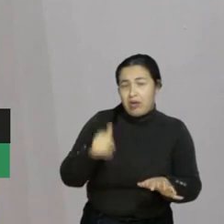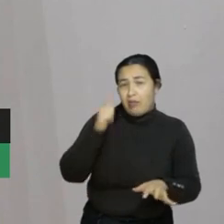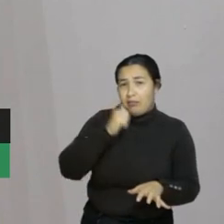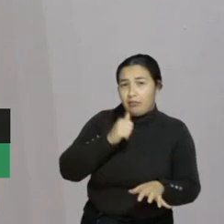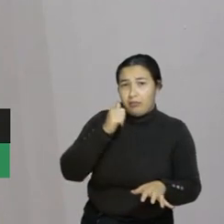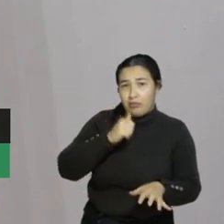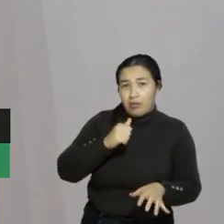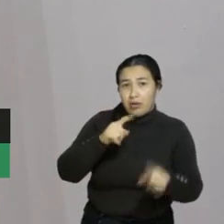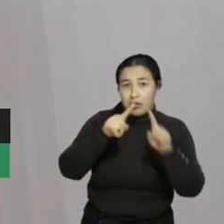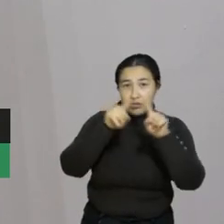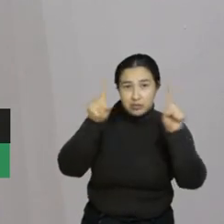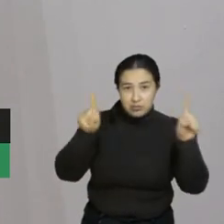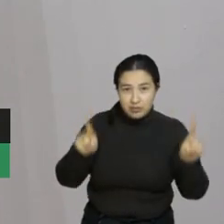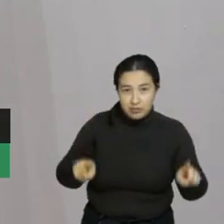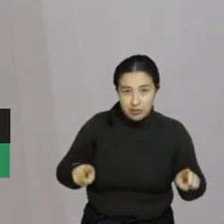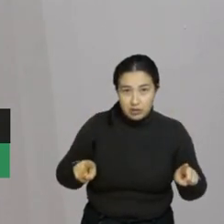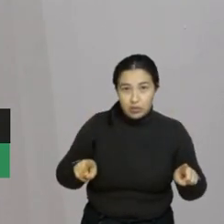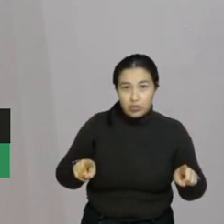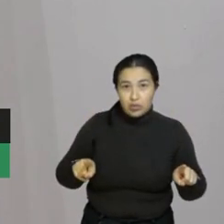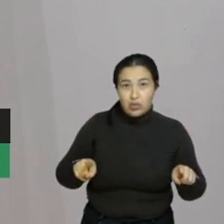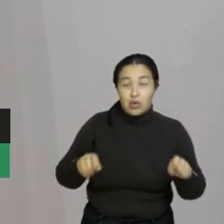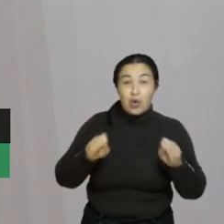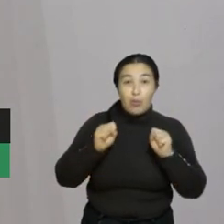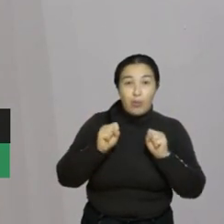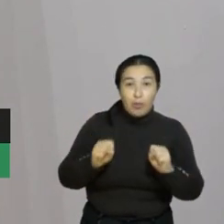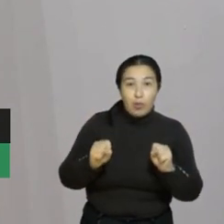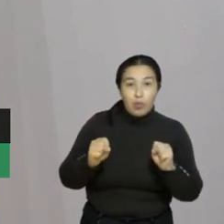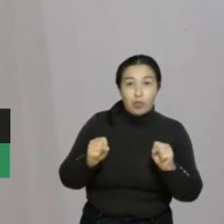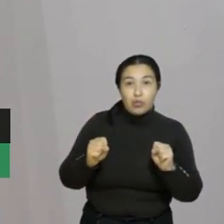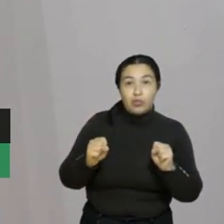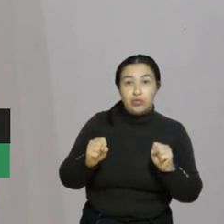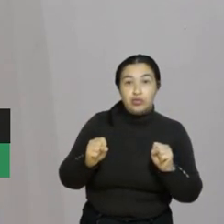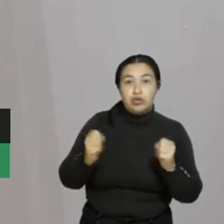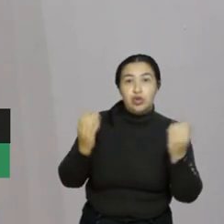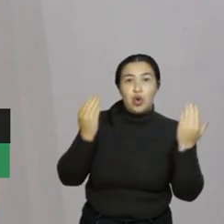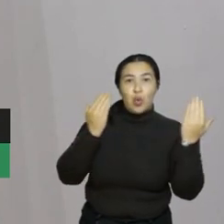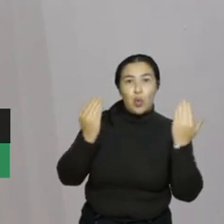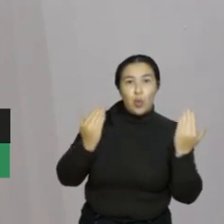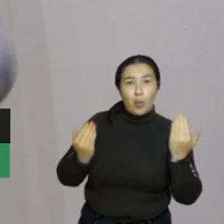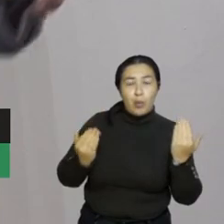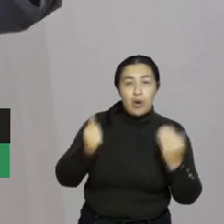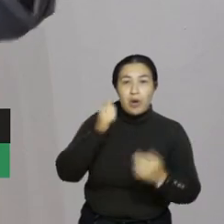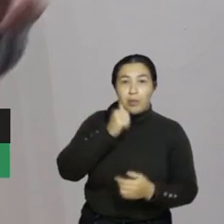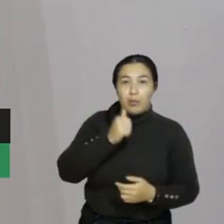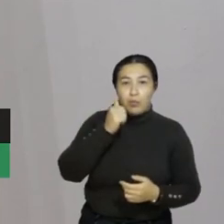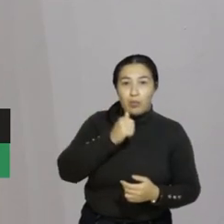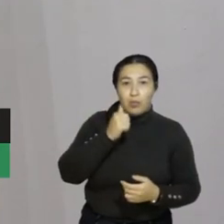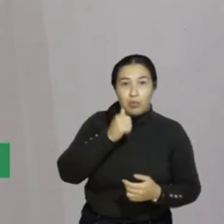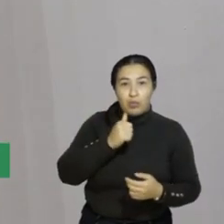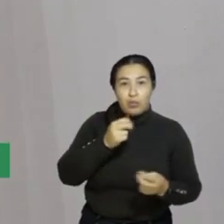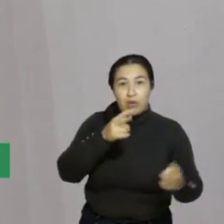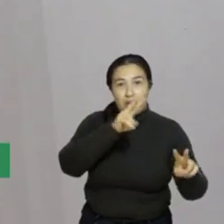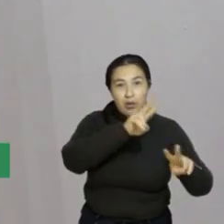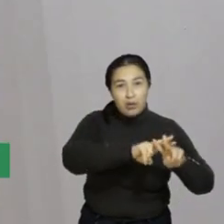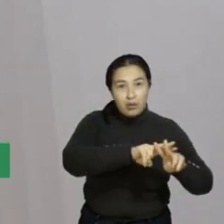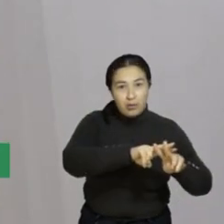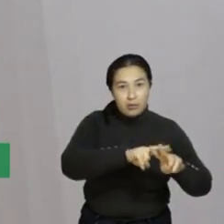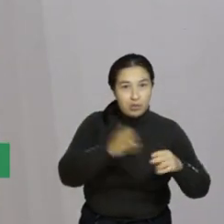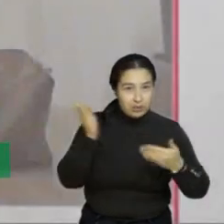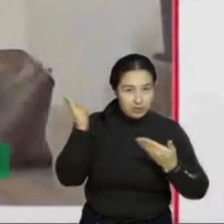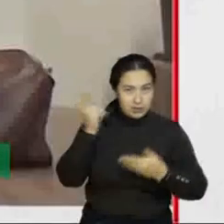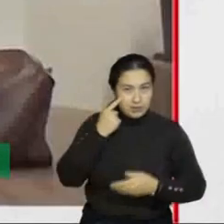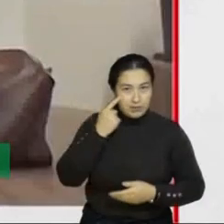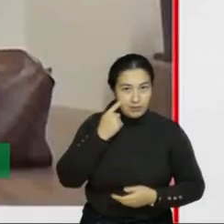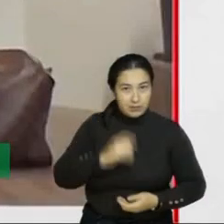que as servidoras possam se comparar com as vagabundas presidiárias. Bota um vídeo. Eu,